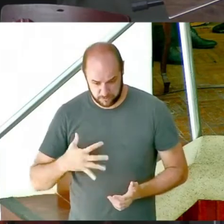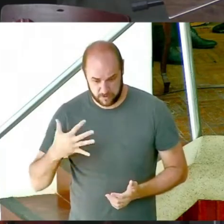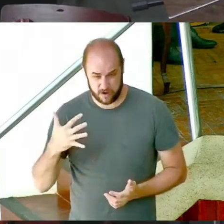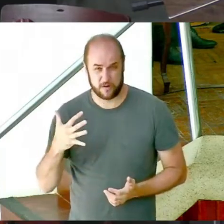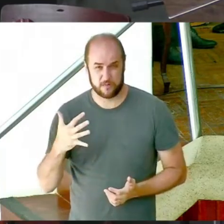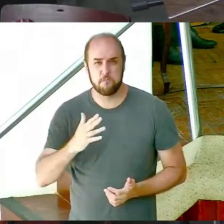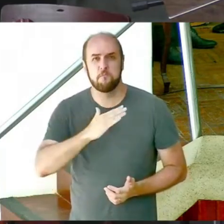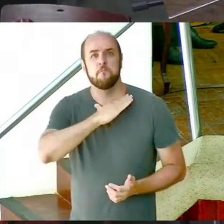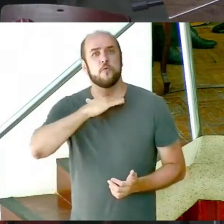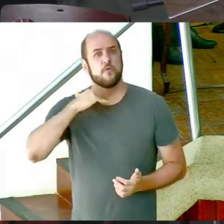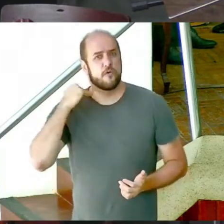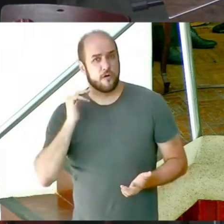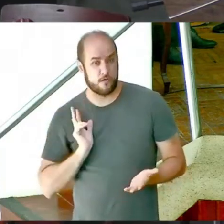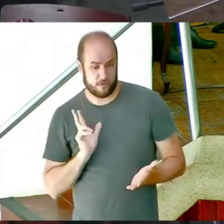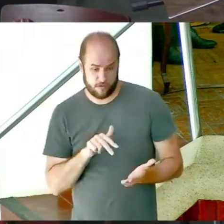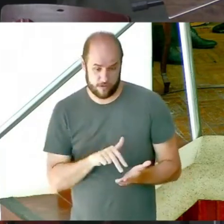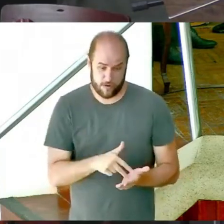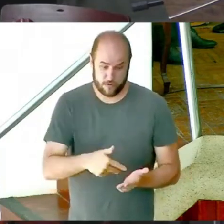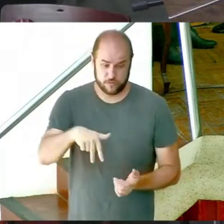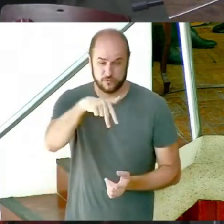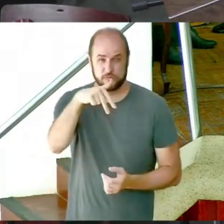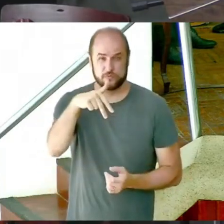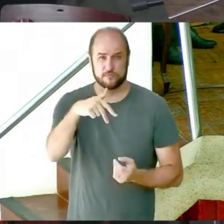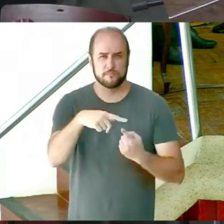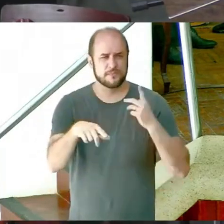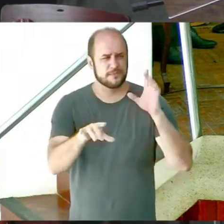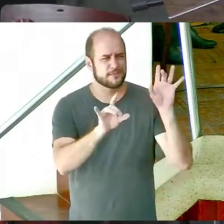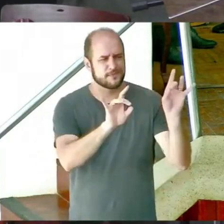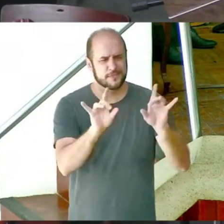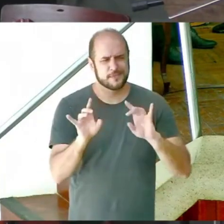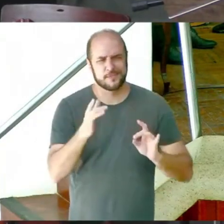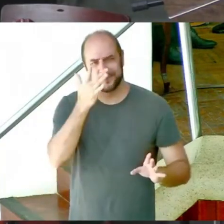morreu e ressuscitou, mas cada um de nós pagará um preço.